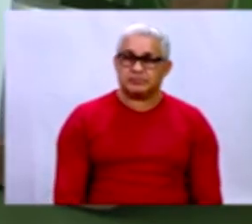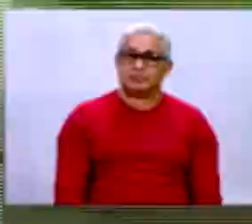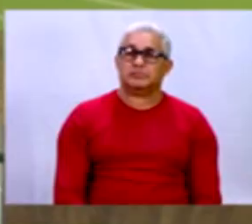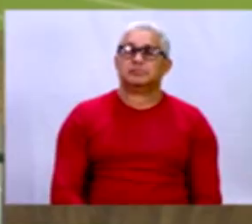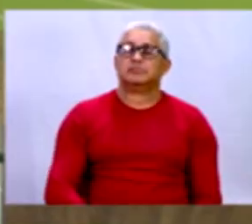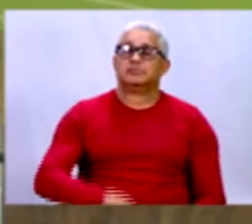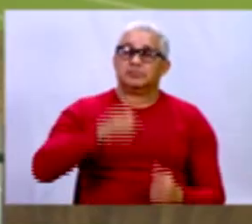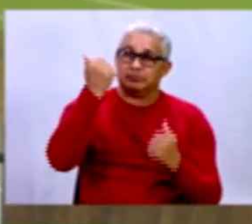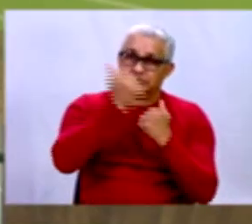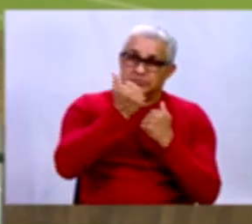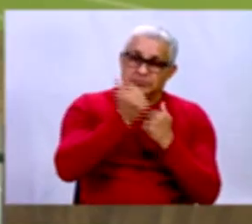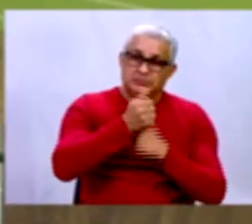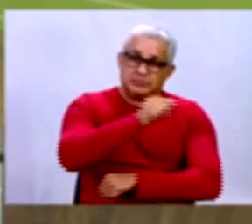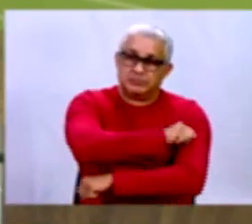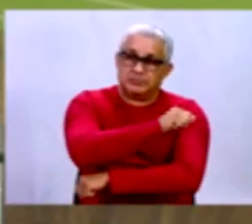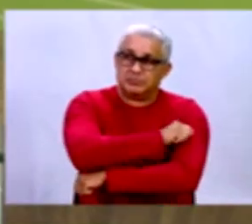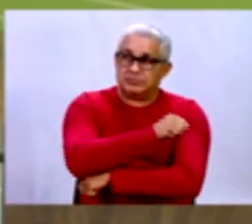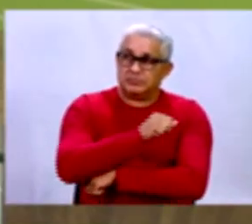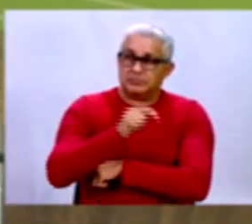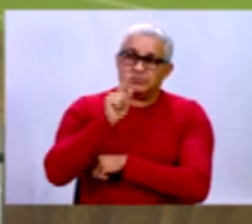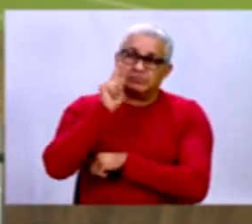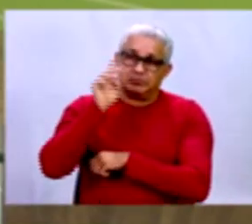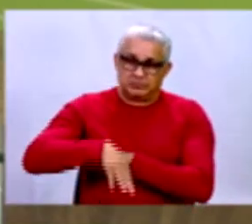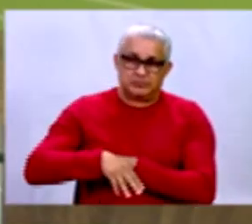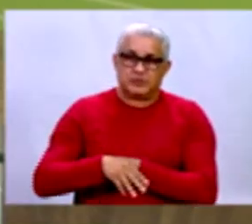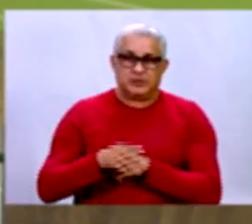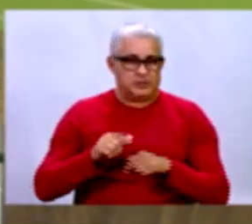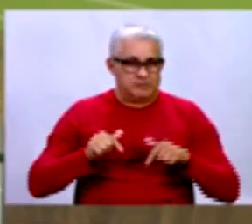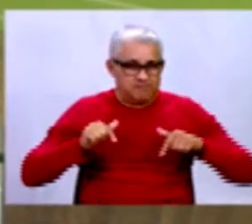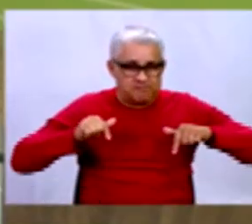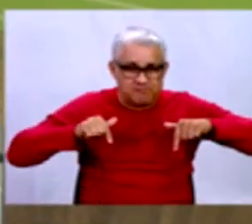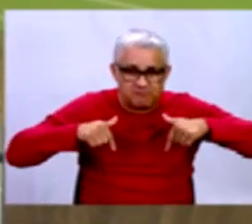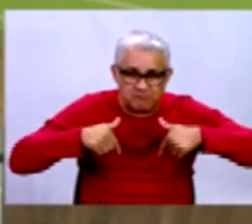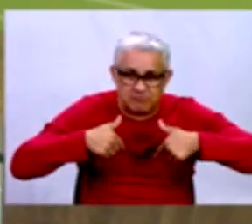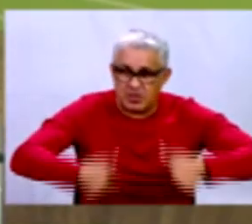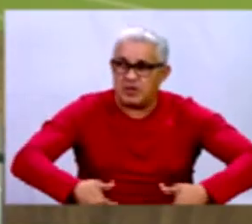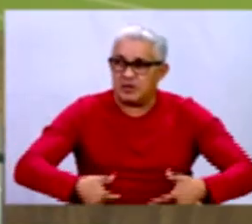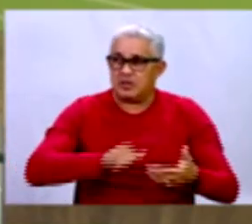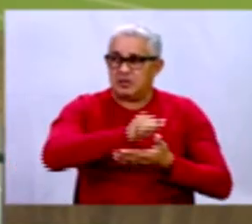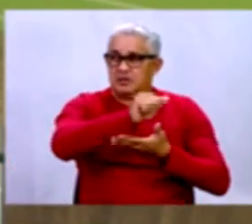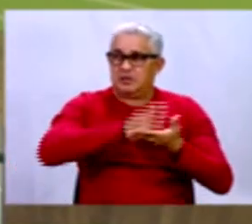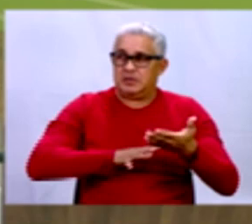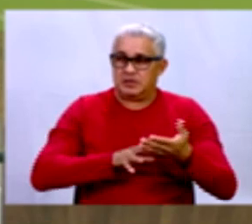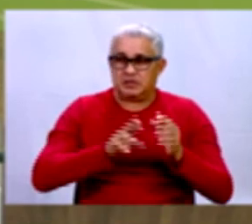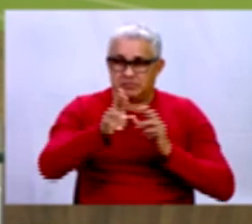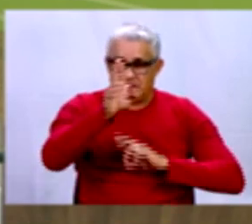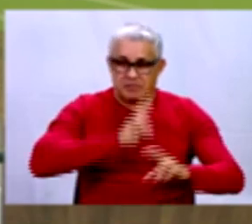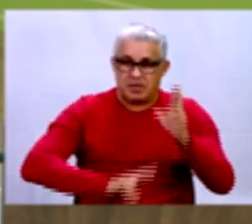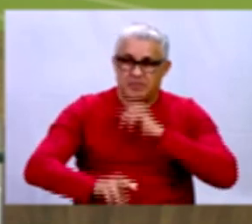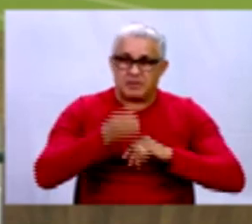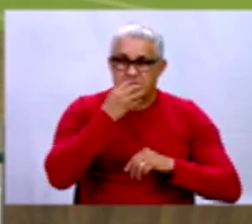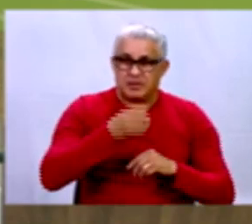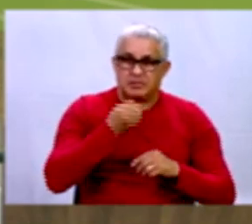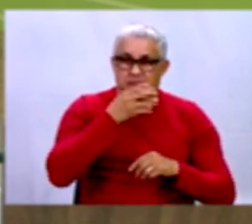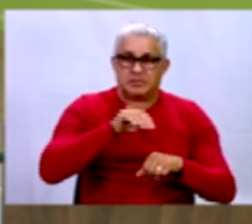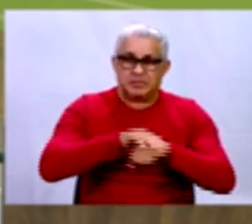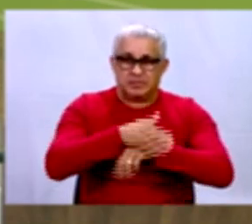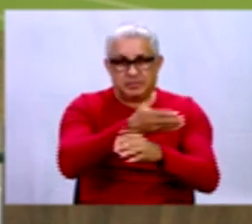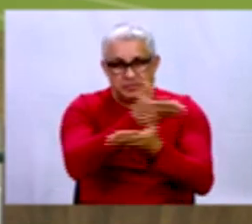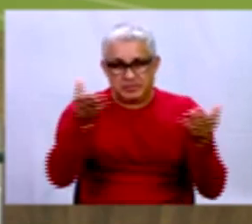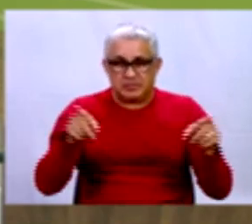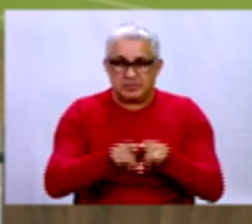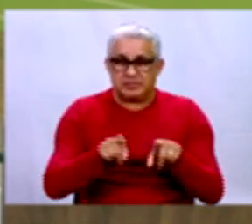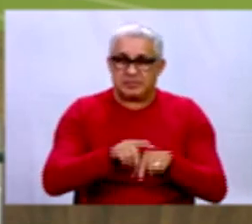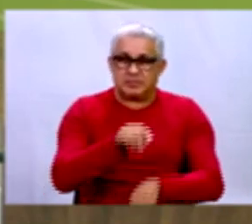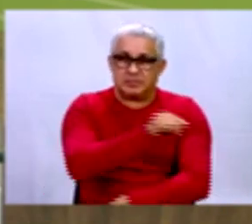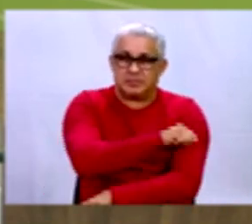de falar que os alunos de Guajará estão lá empenhados, querendo fazer as atividades para mandar as respostas. Que bom, boa noite para vocês também, alunos de